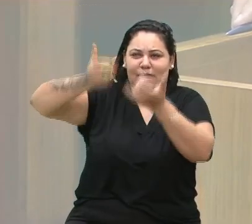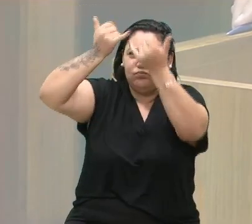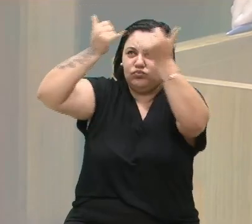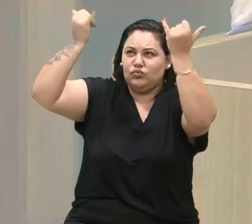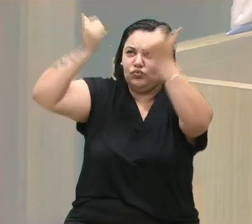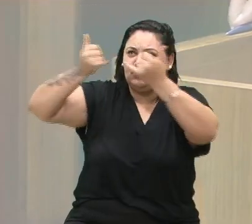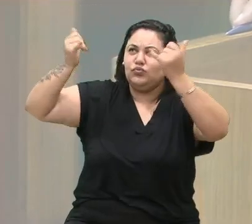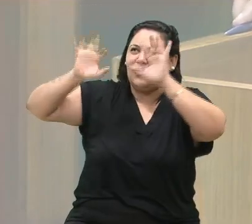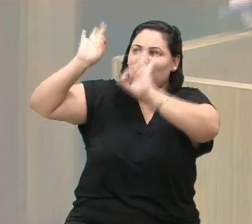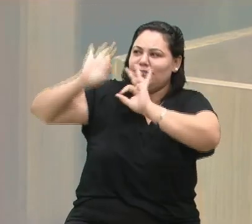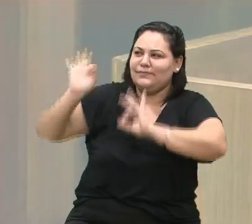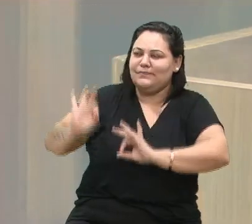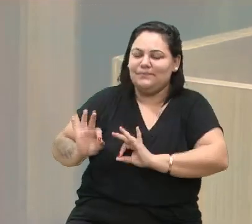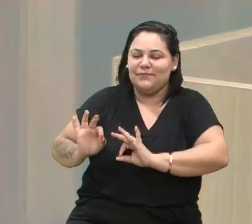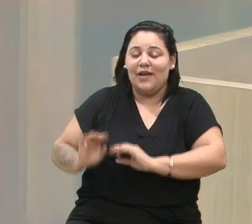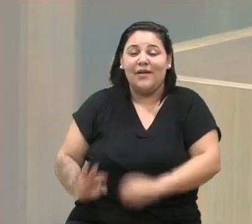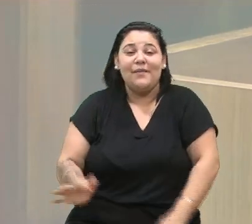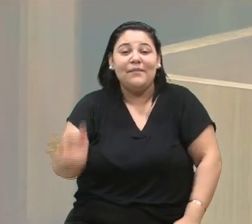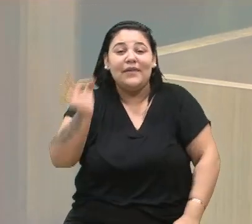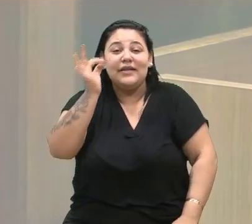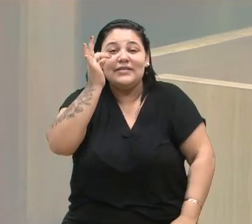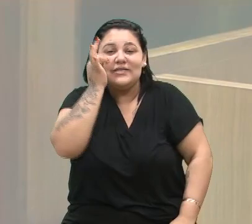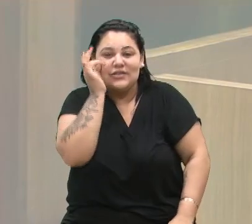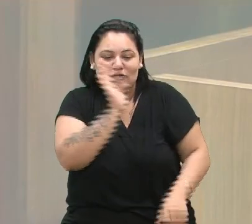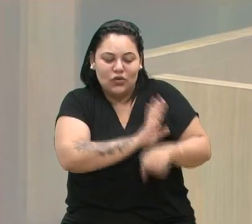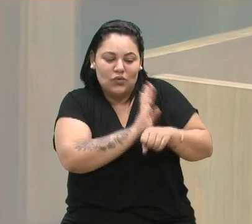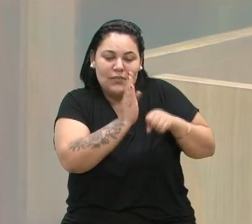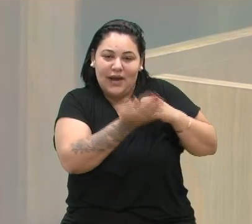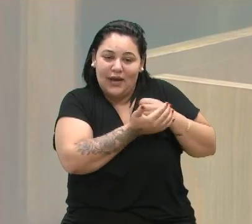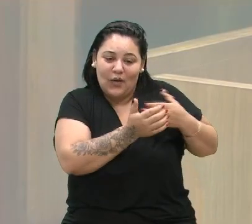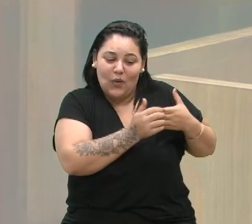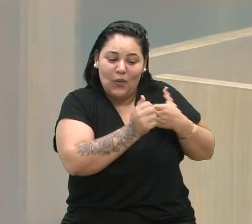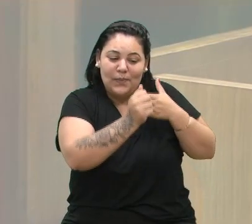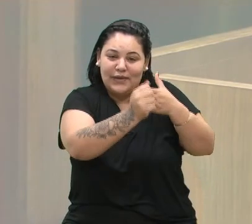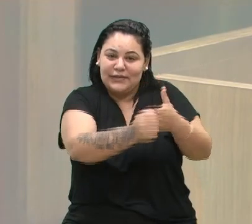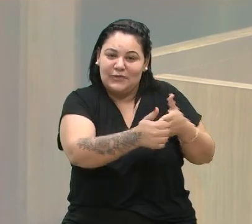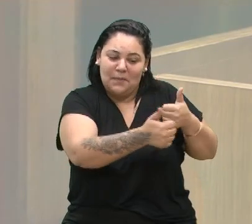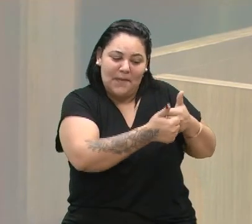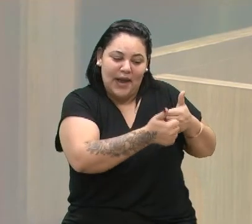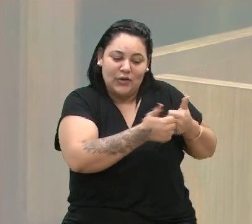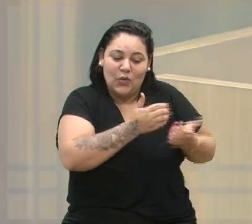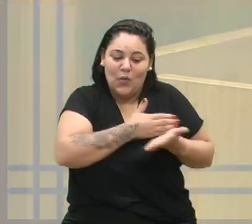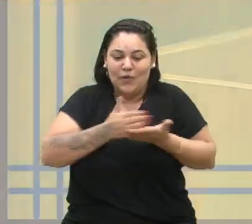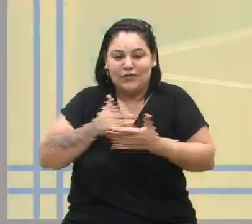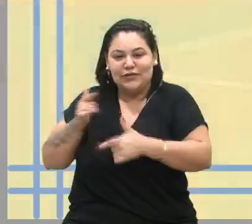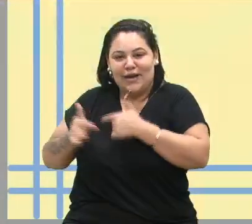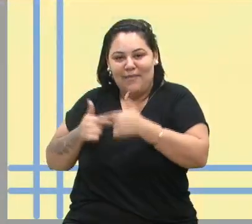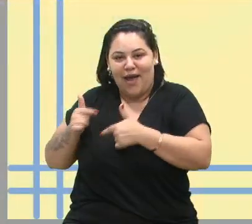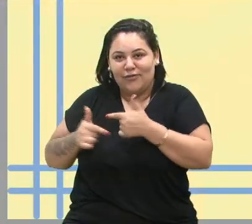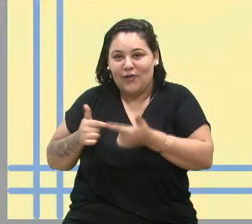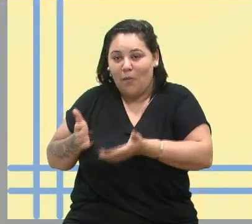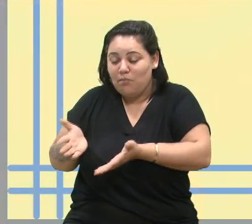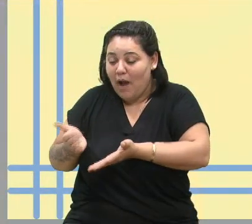Estive presente no bairro Santa Lúcia, acompanhando de perto o início da operação de recolhimento